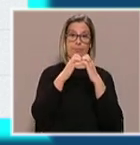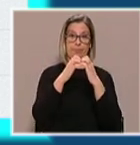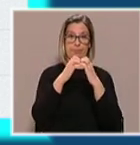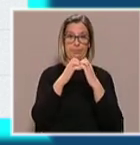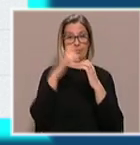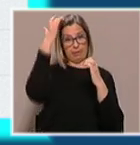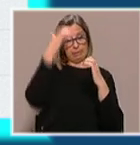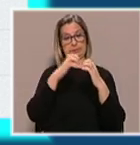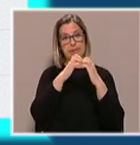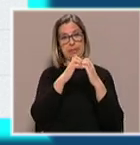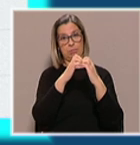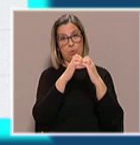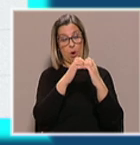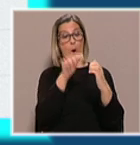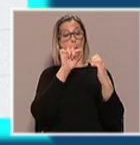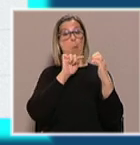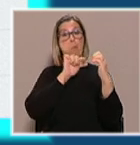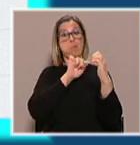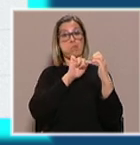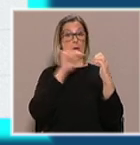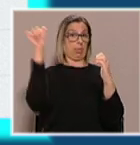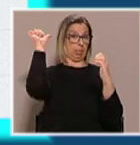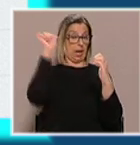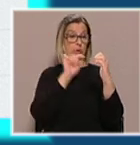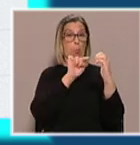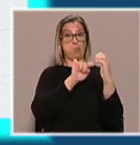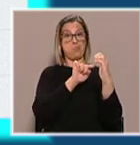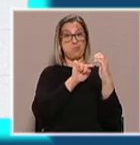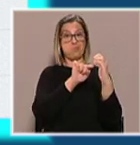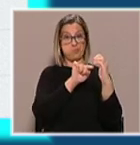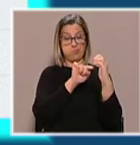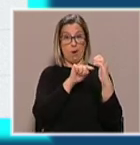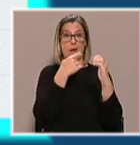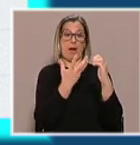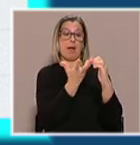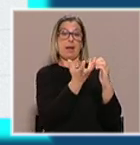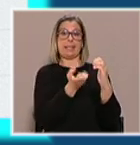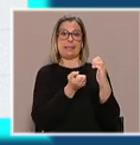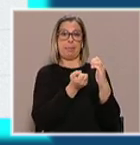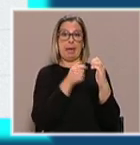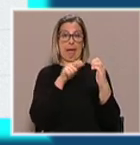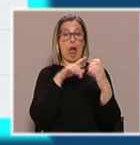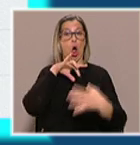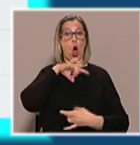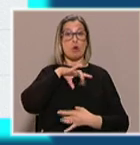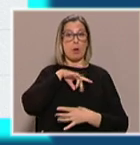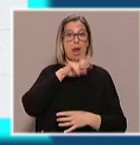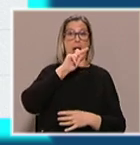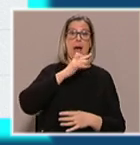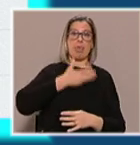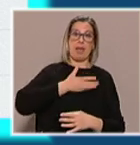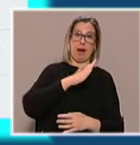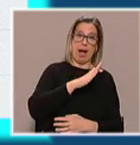vai receber, então, essas neurohormonas, de que são exemplo ADH e ocitocina para